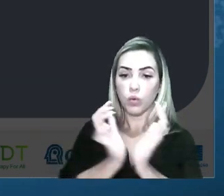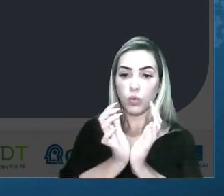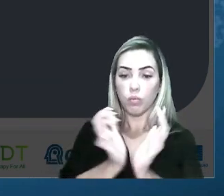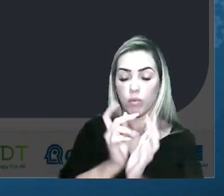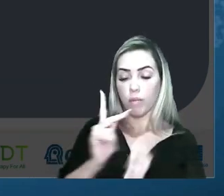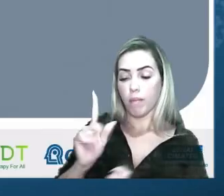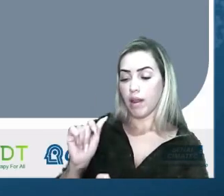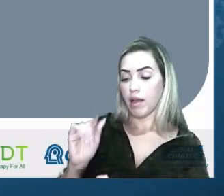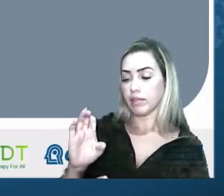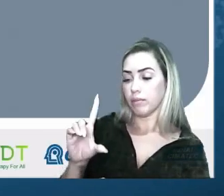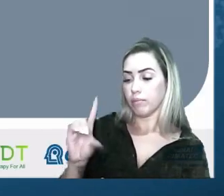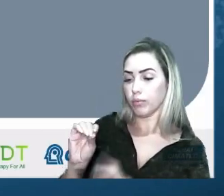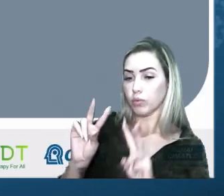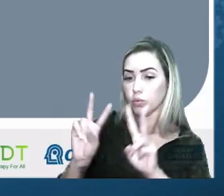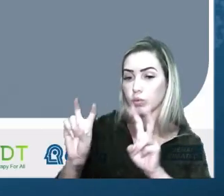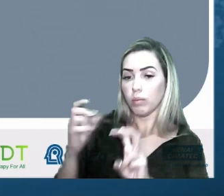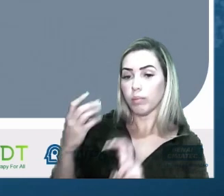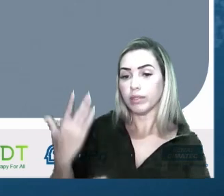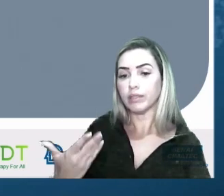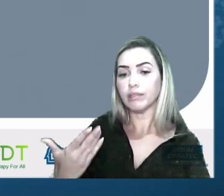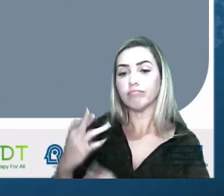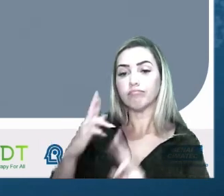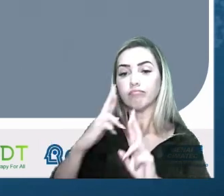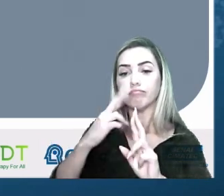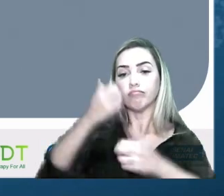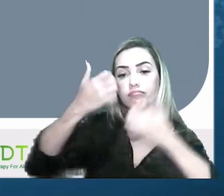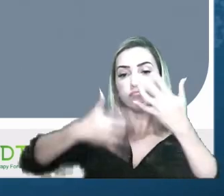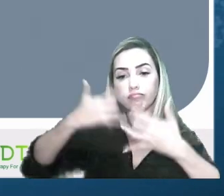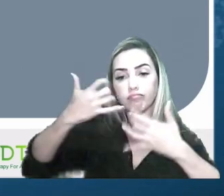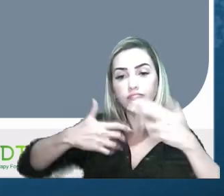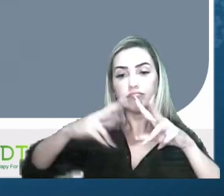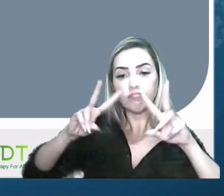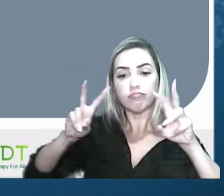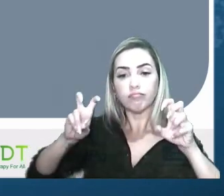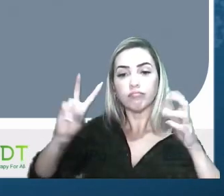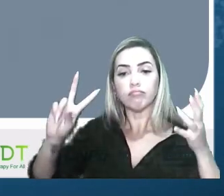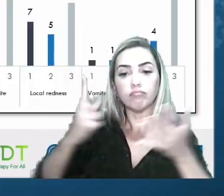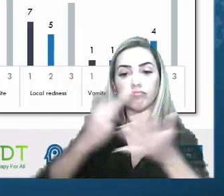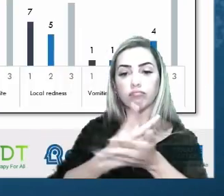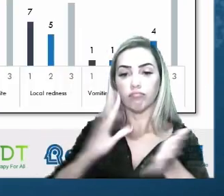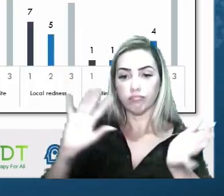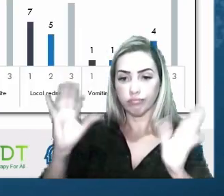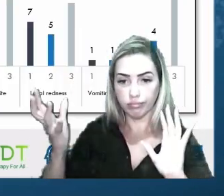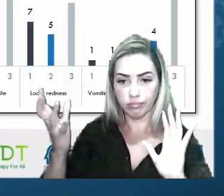né, em termos de relato de eventos adversos.